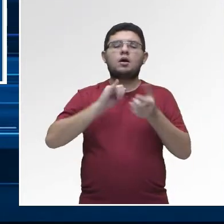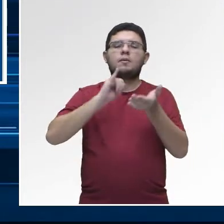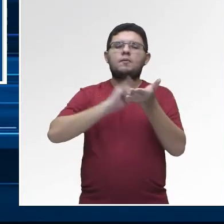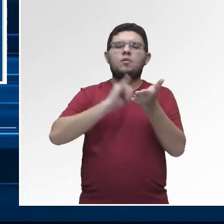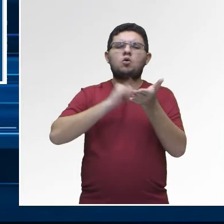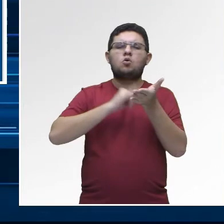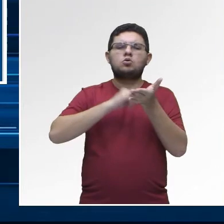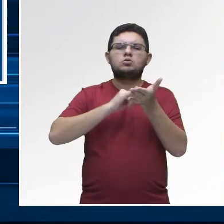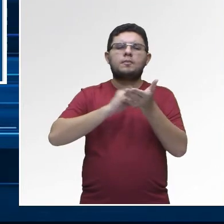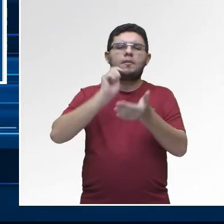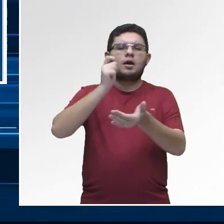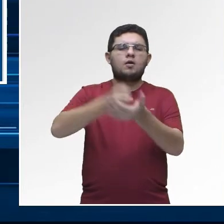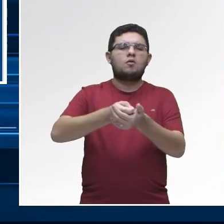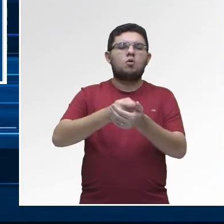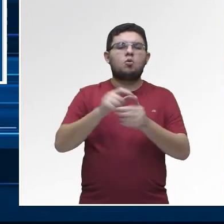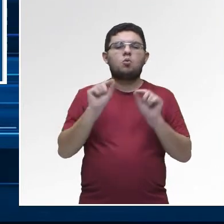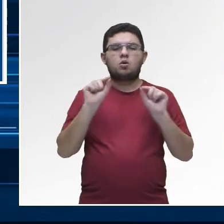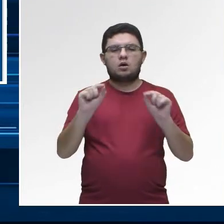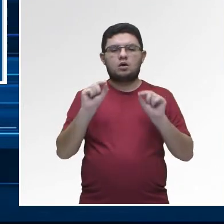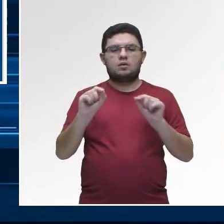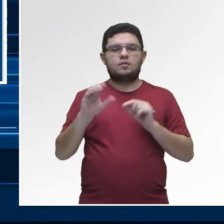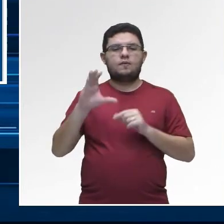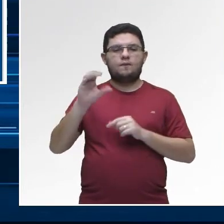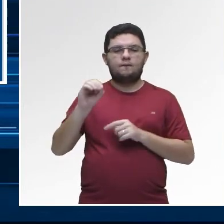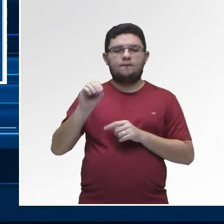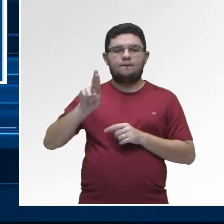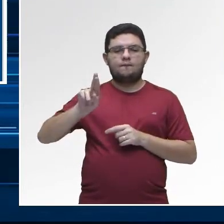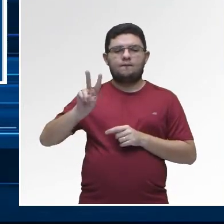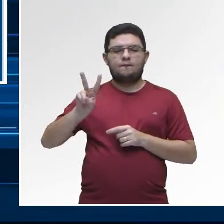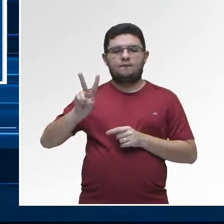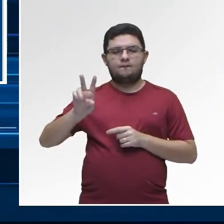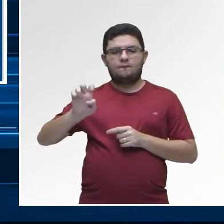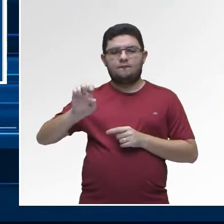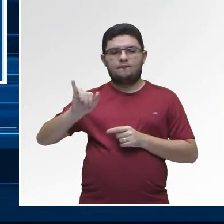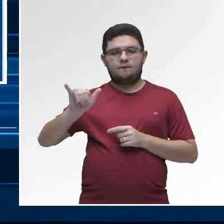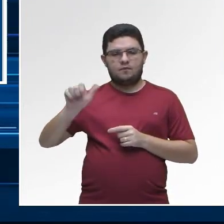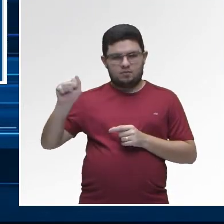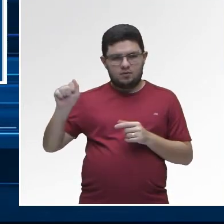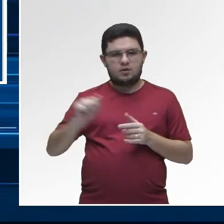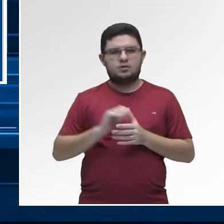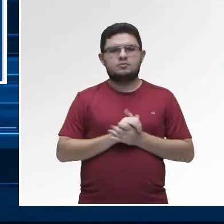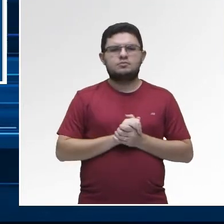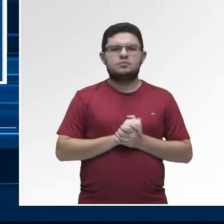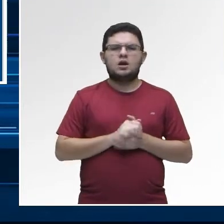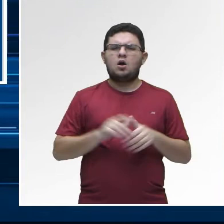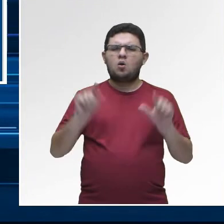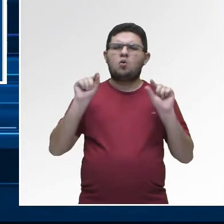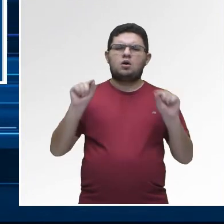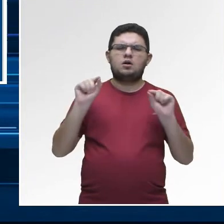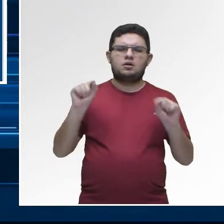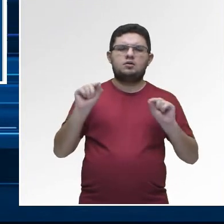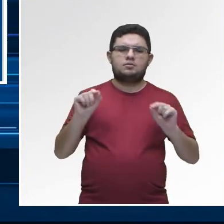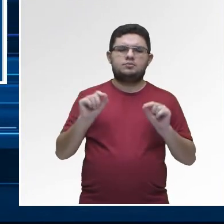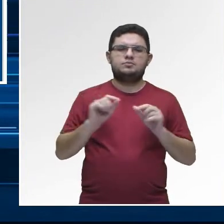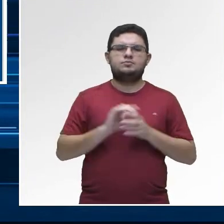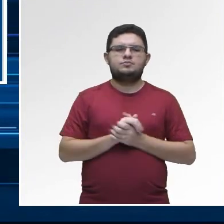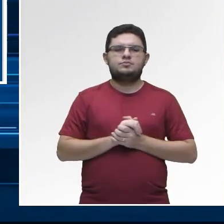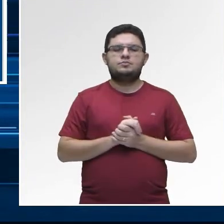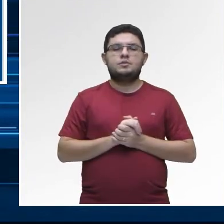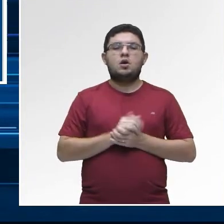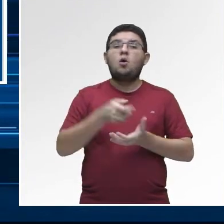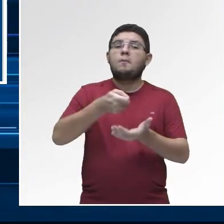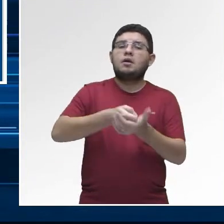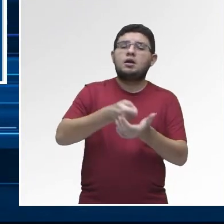já deu uma pincelada no início da aula, nós vamos ver aí a corvéia, né? O que era a corvéia? Era